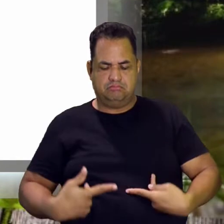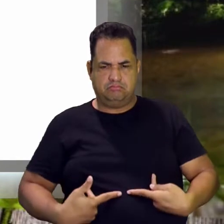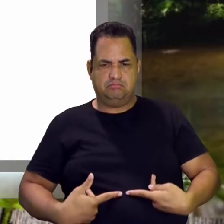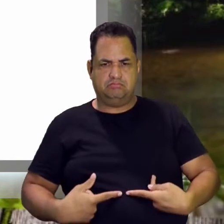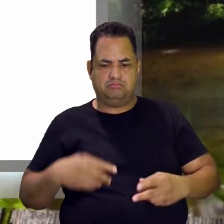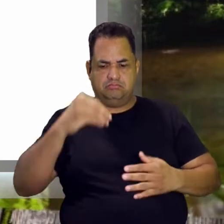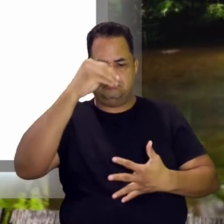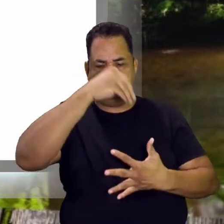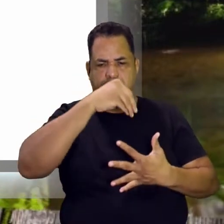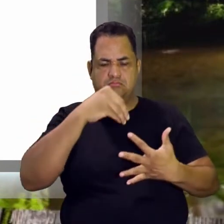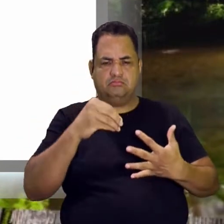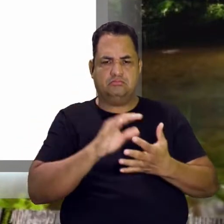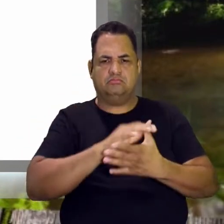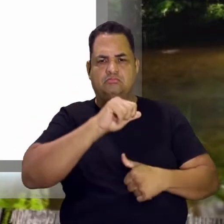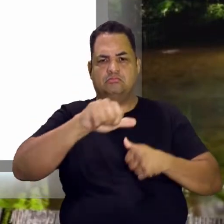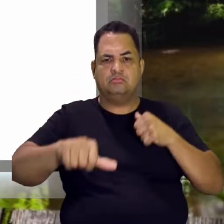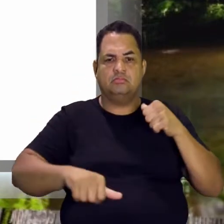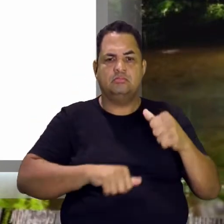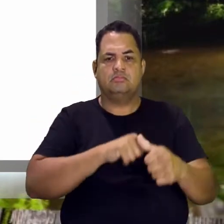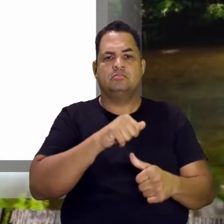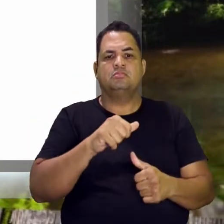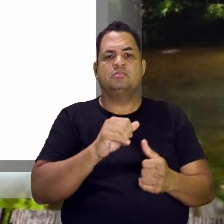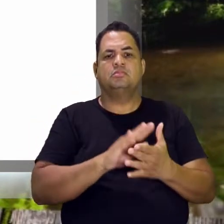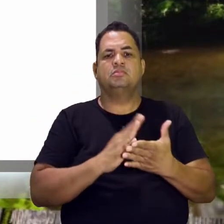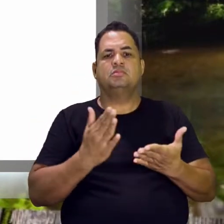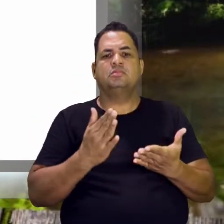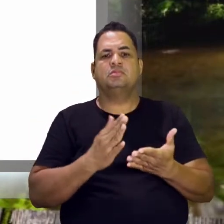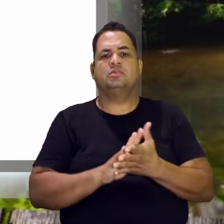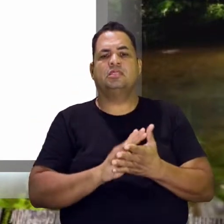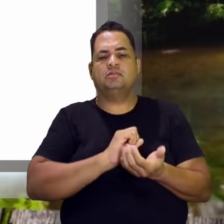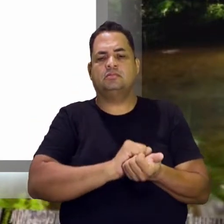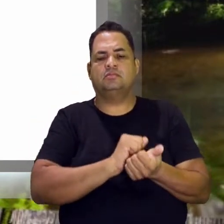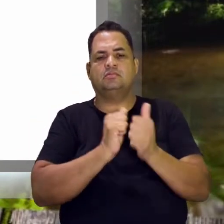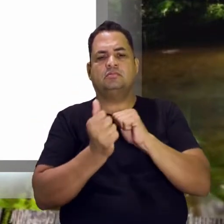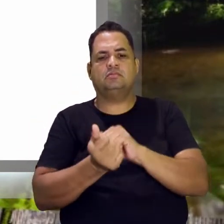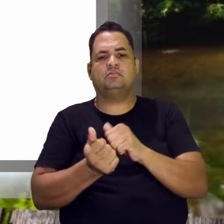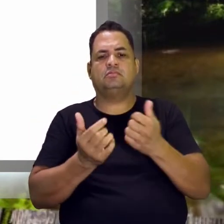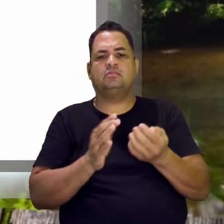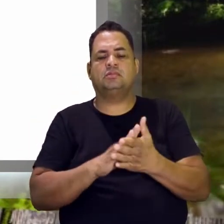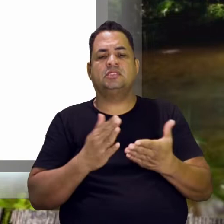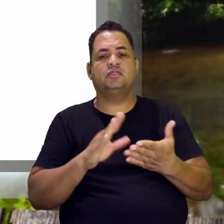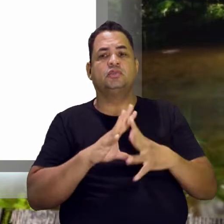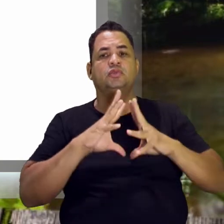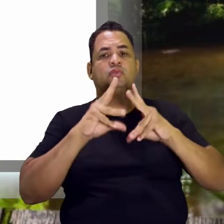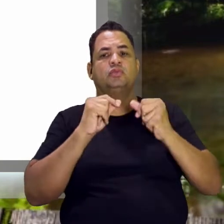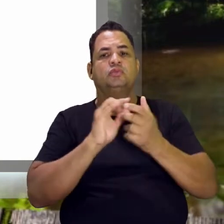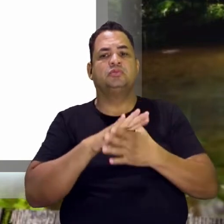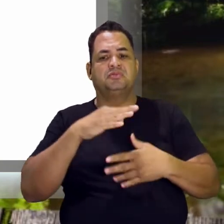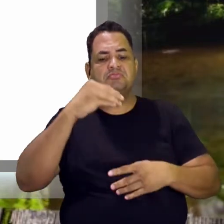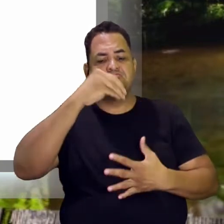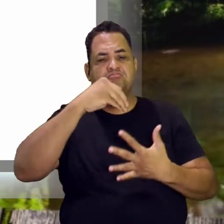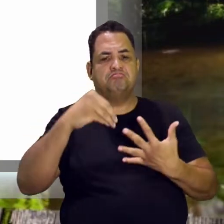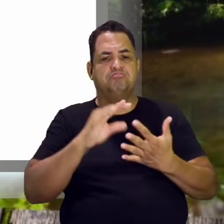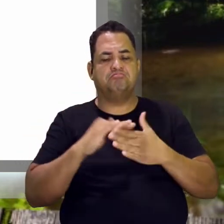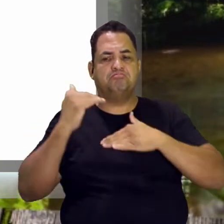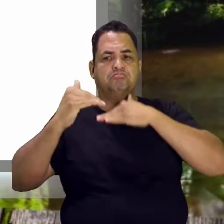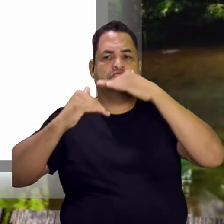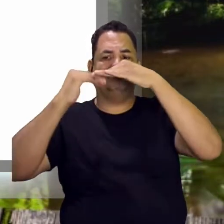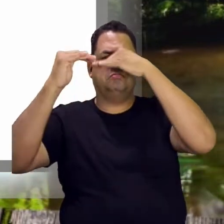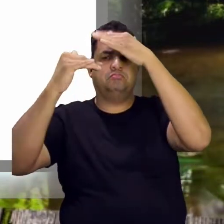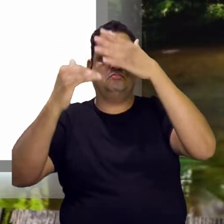sofrendo processos de transformações, de adaptações, assim como todas as outras espécies, de